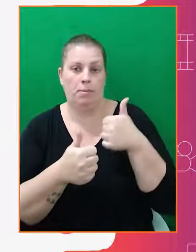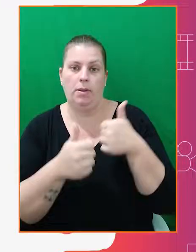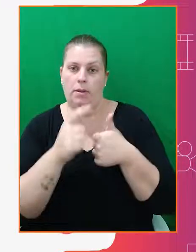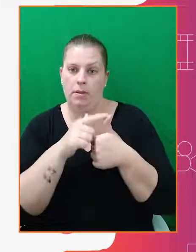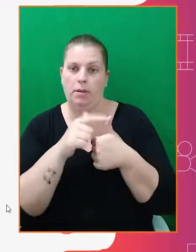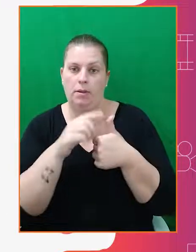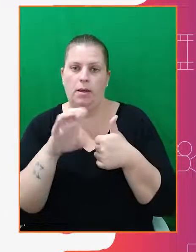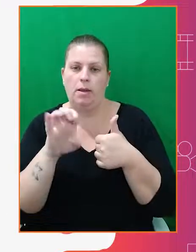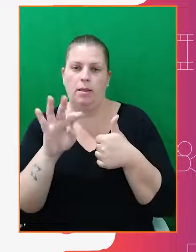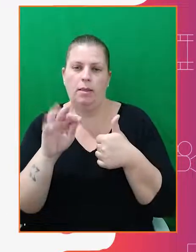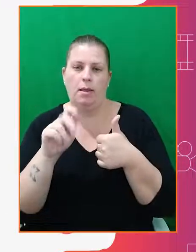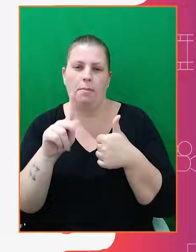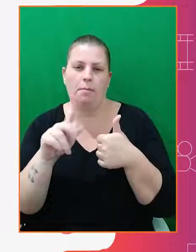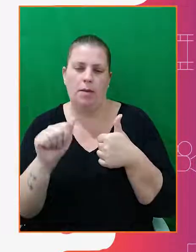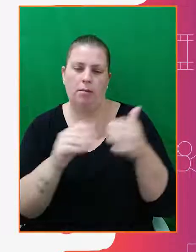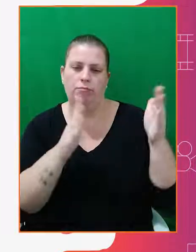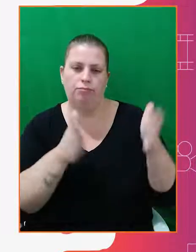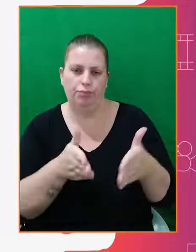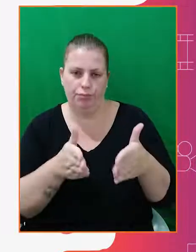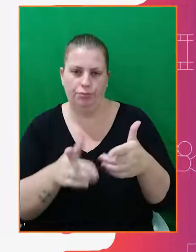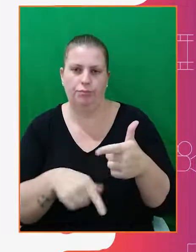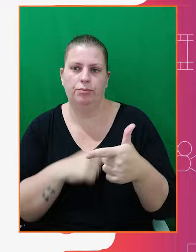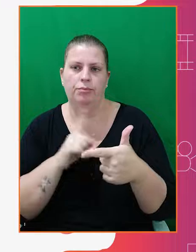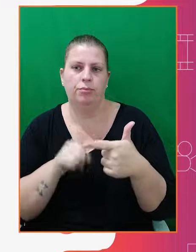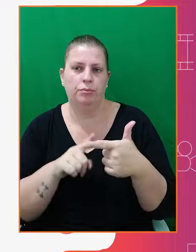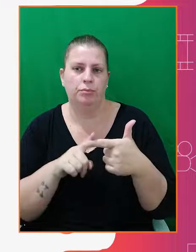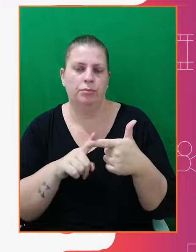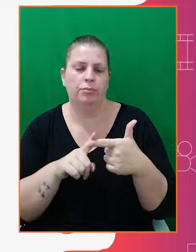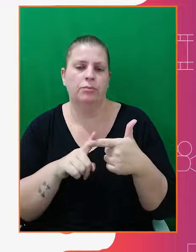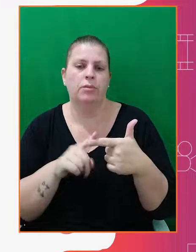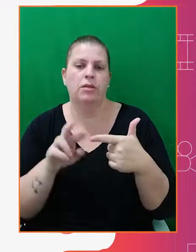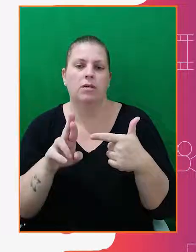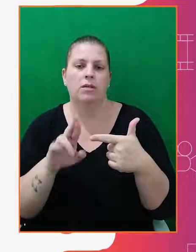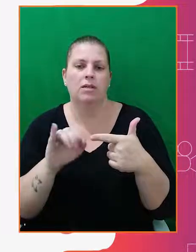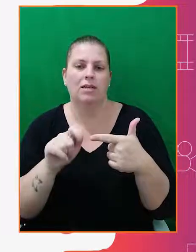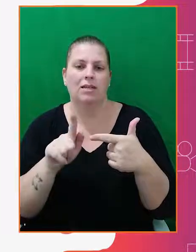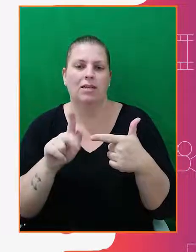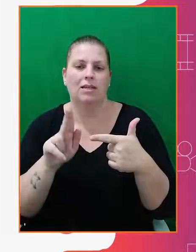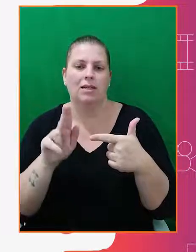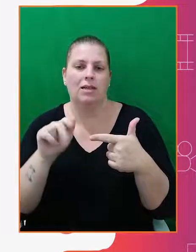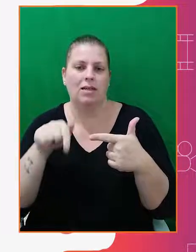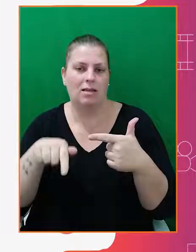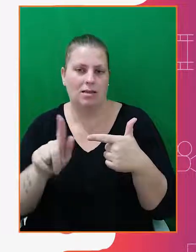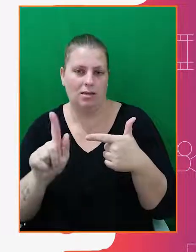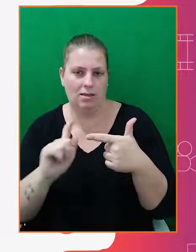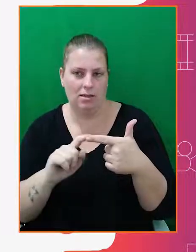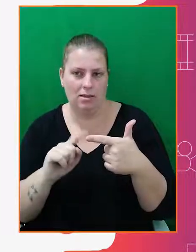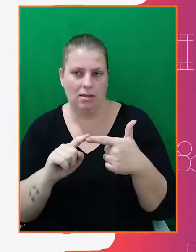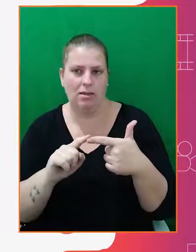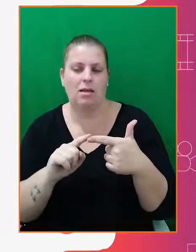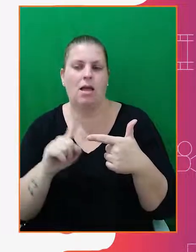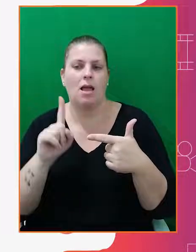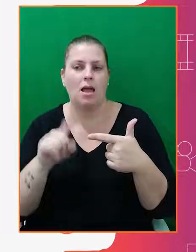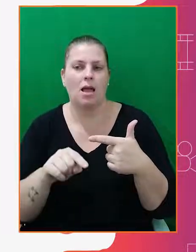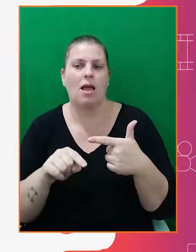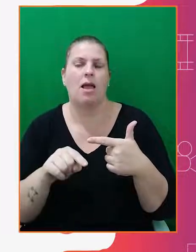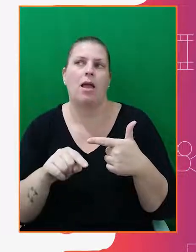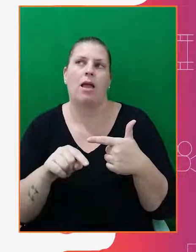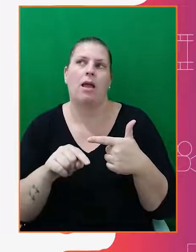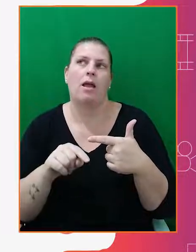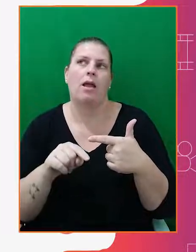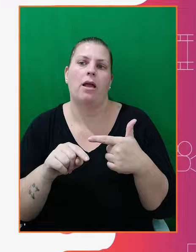primeiras etapas. Logo após temos normalmente a etapa de rigging, que quer dizer encordamento, em